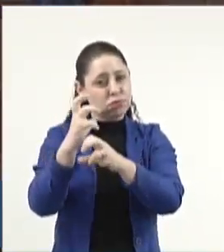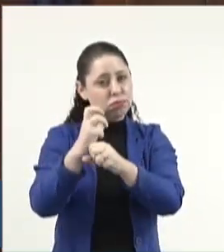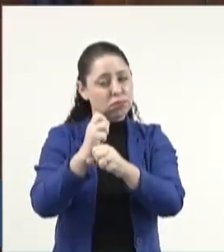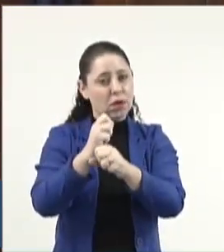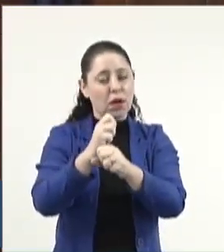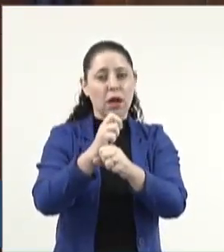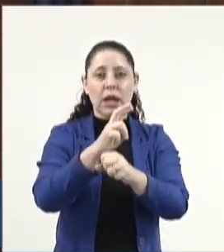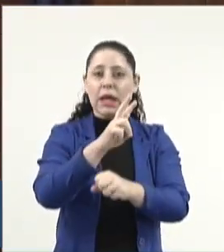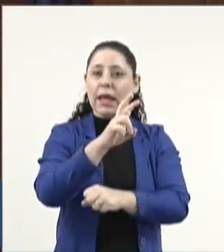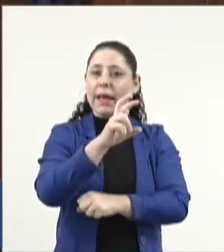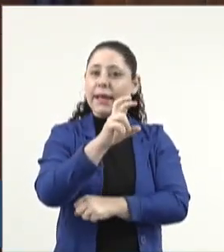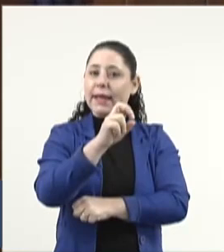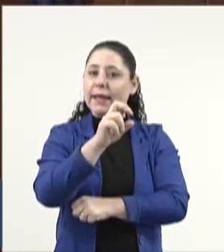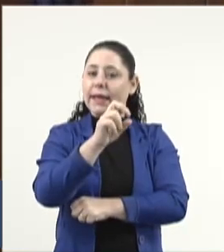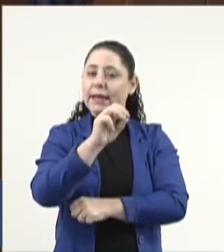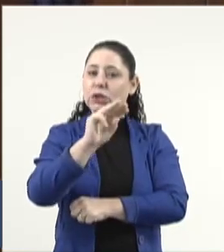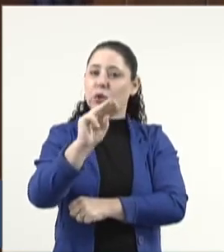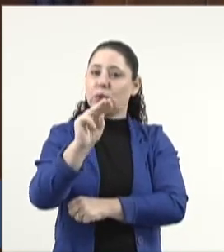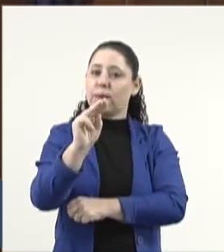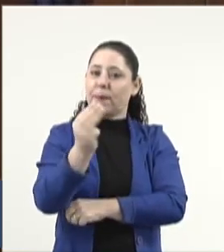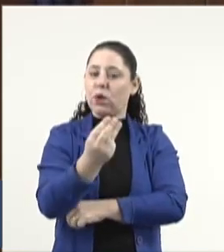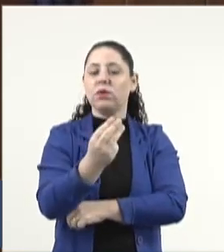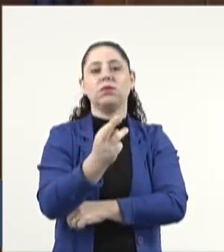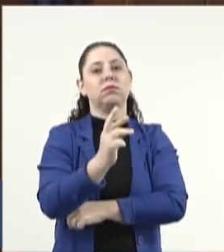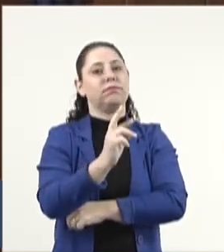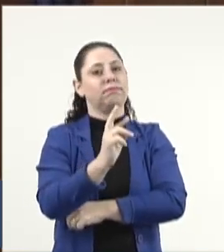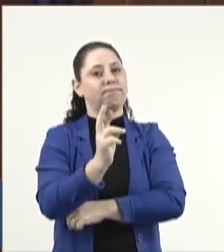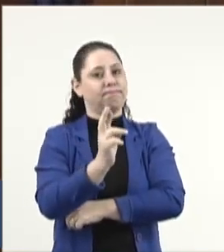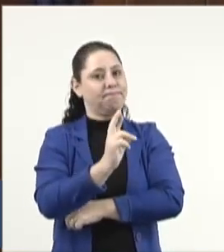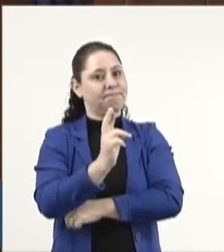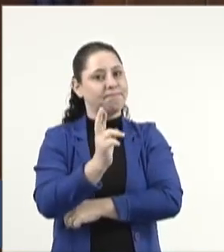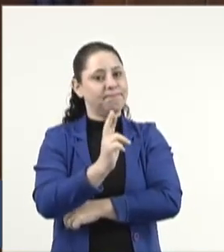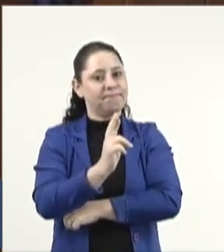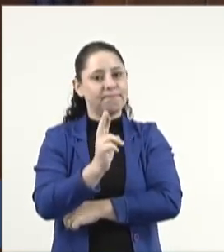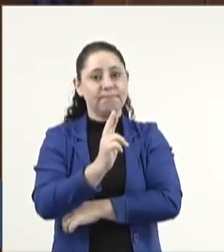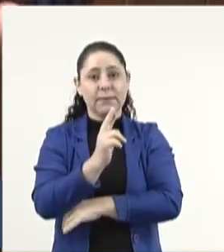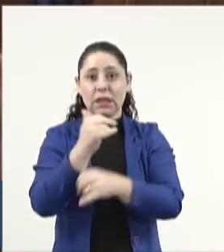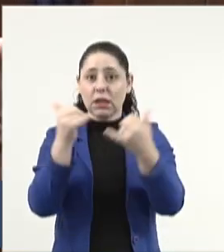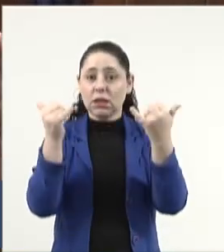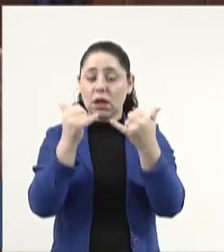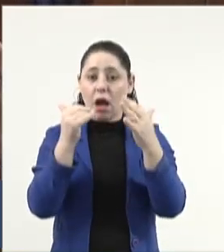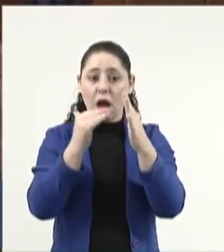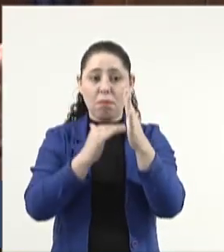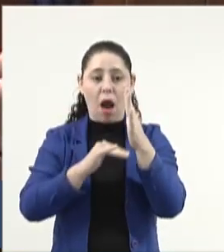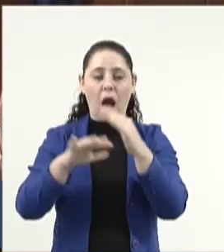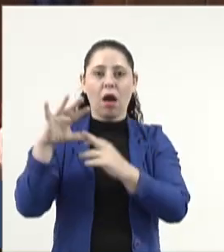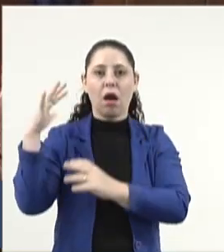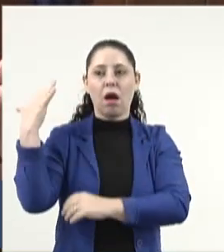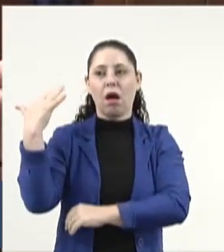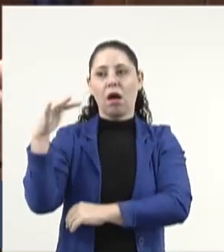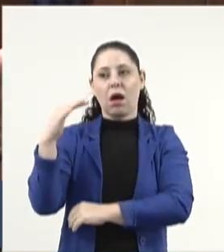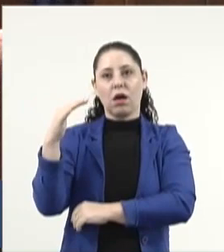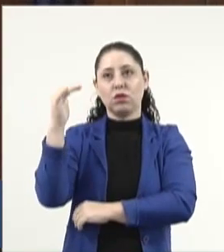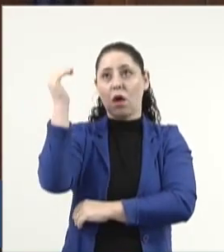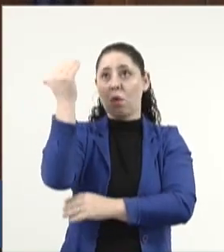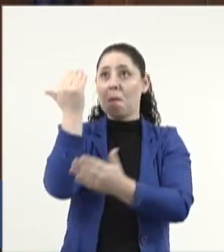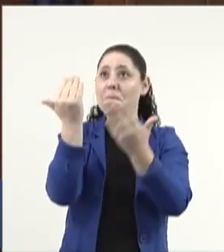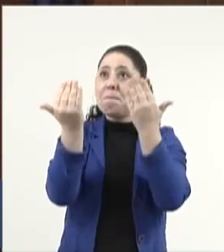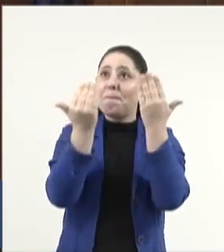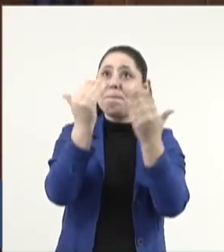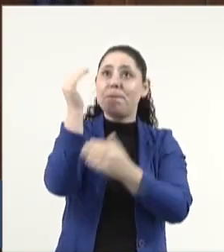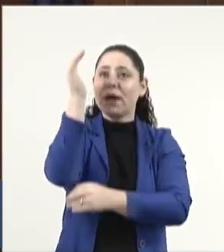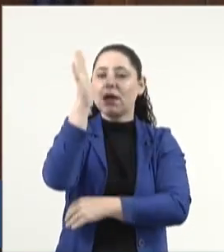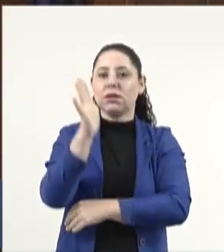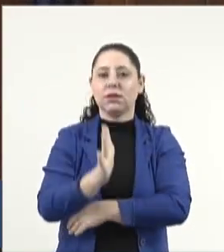R$500 bilhão, né, de reais, e é a energia mais cara do país, né? Como disse